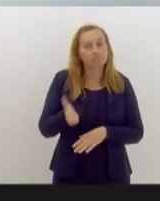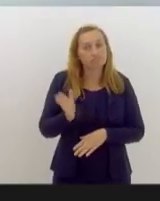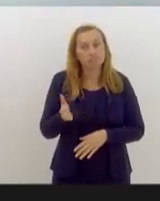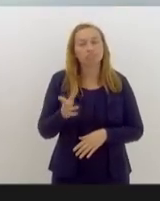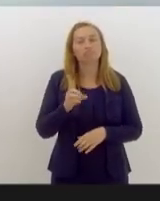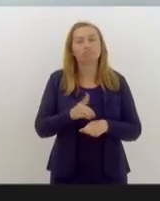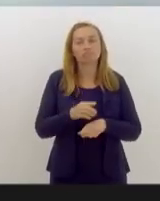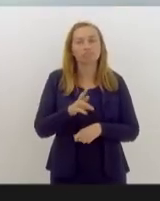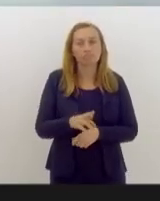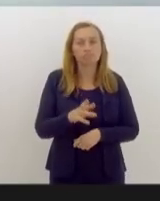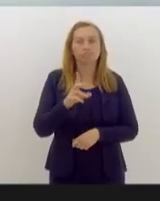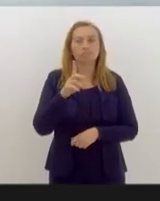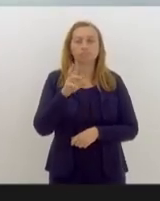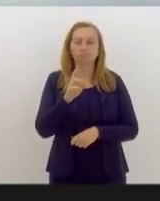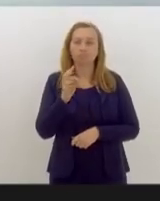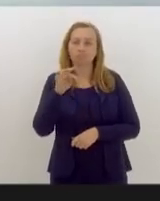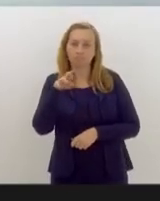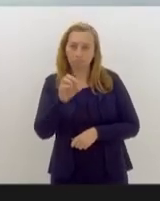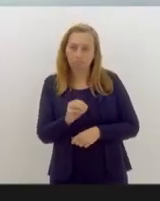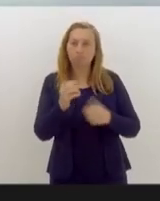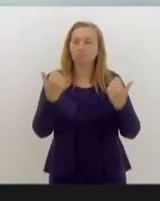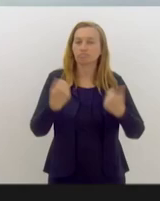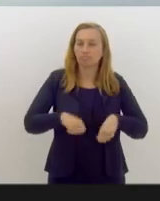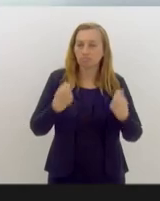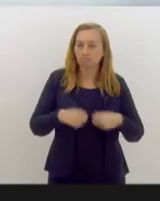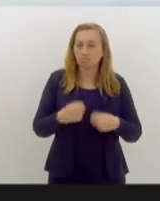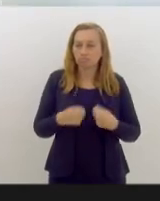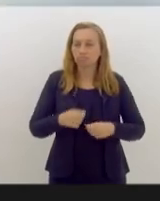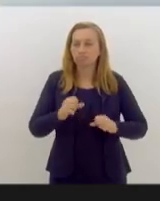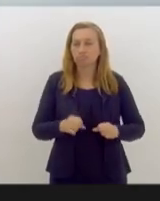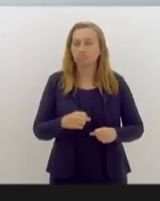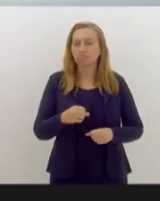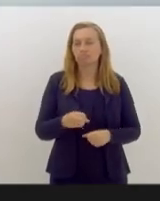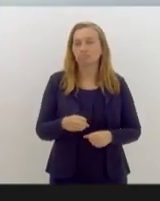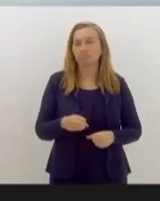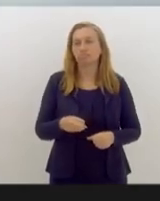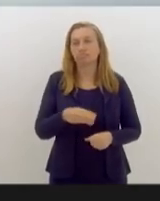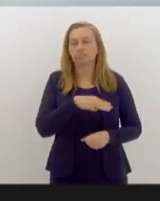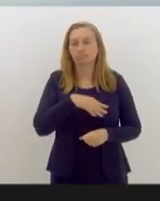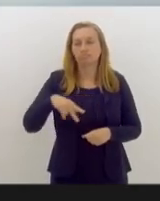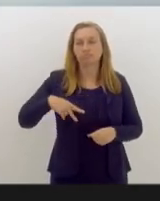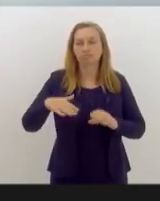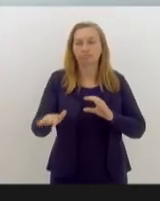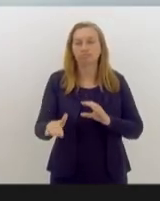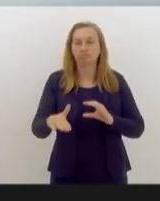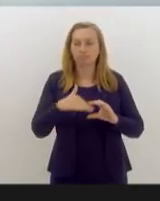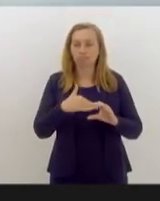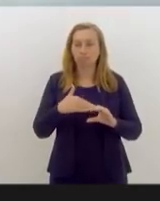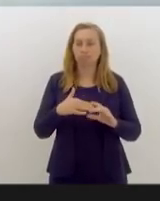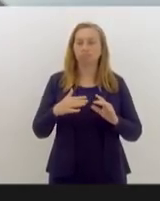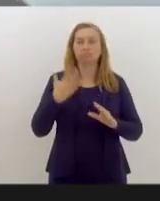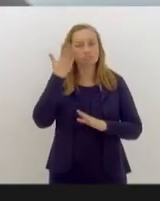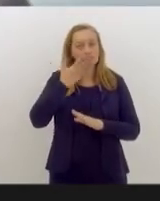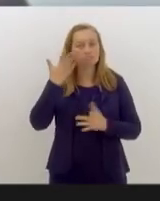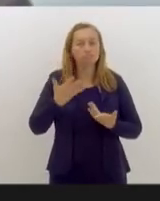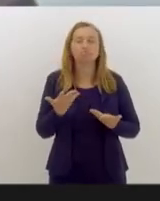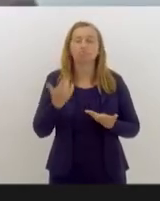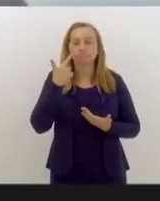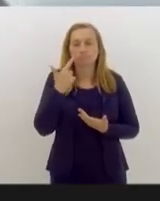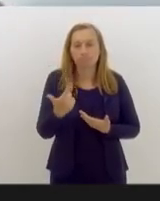esse histórico sobre a necessidade de acionar o poder público para que enviasse essa mensagem. E o que me chamou muita